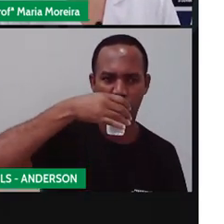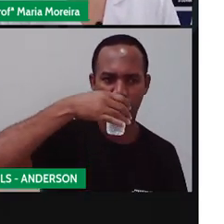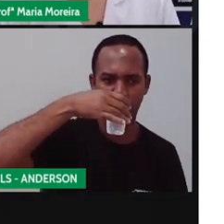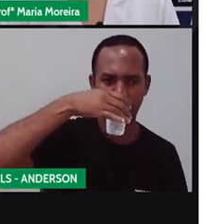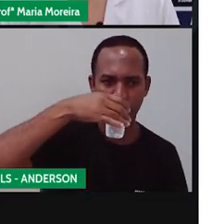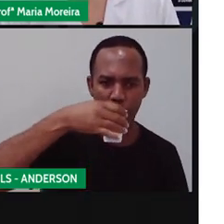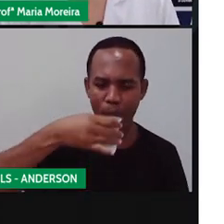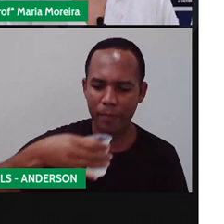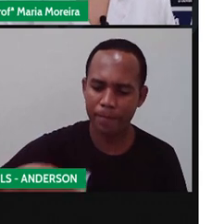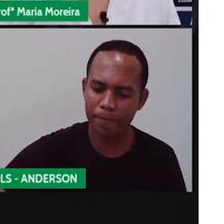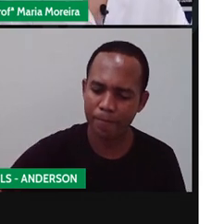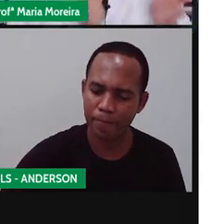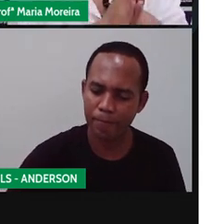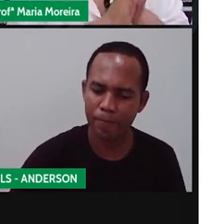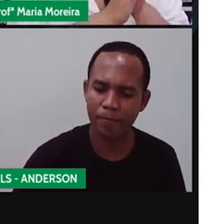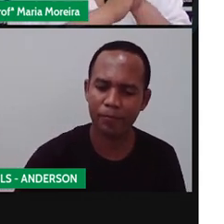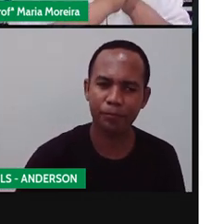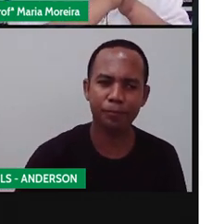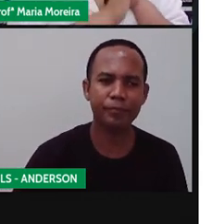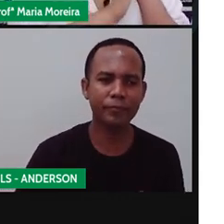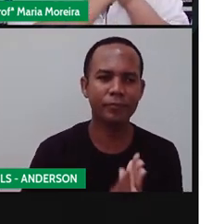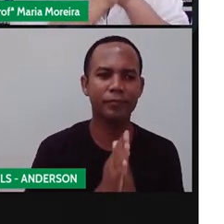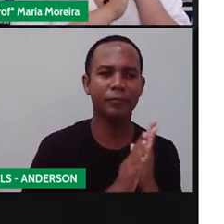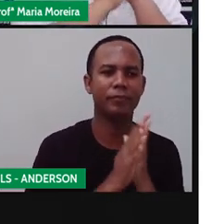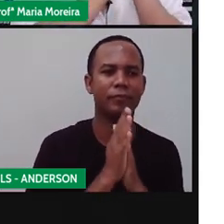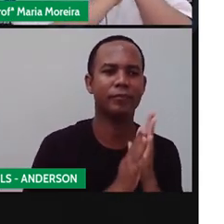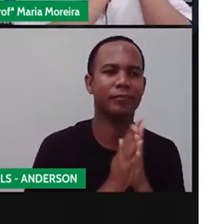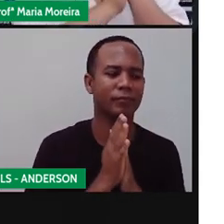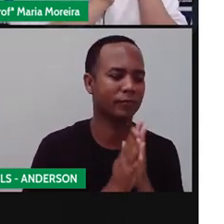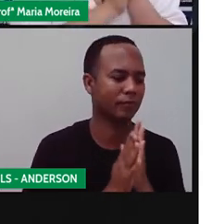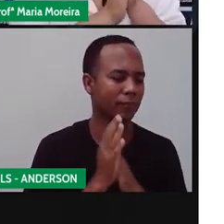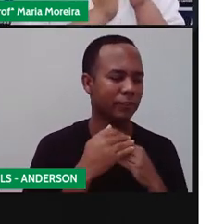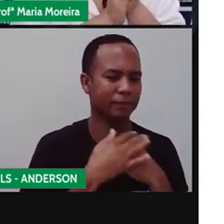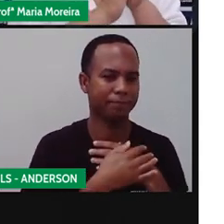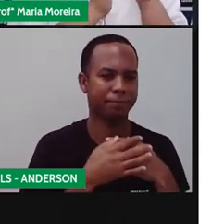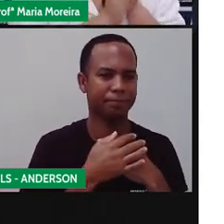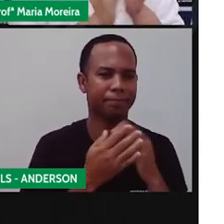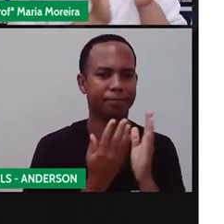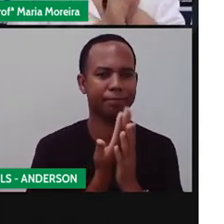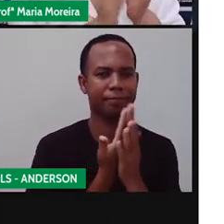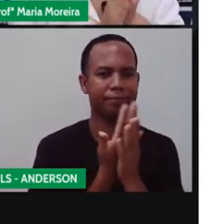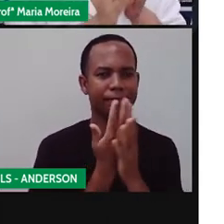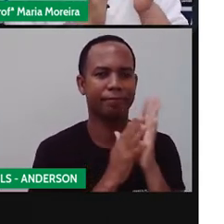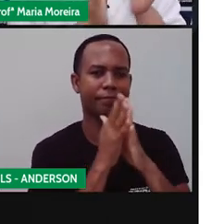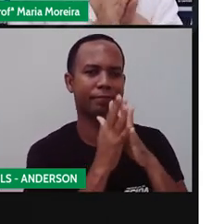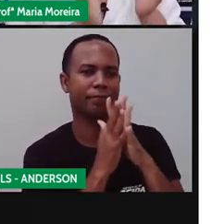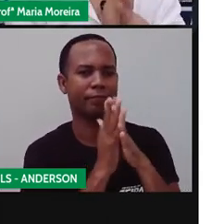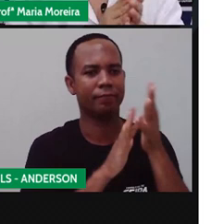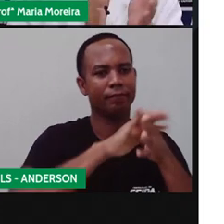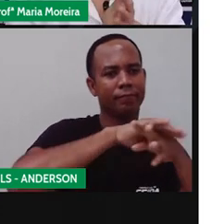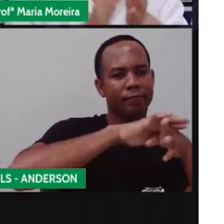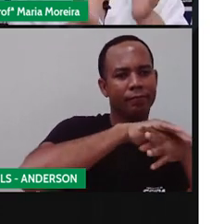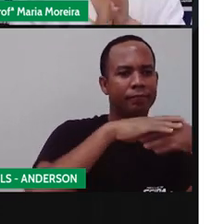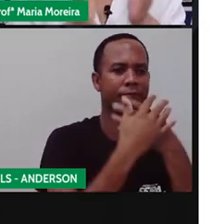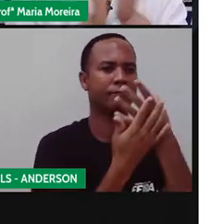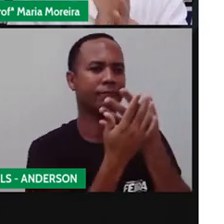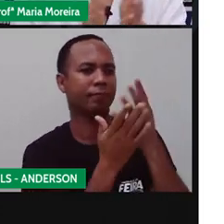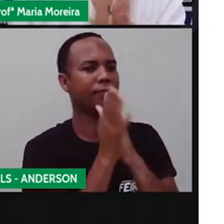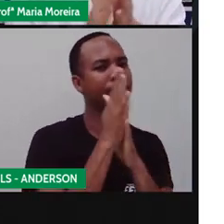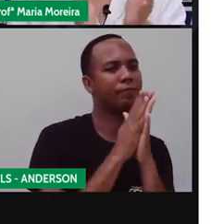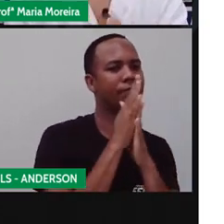né? Lavem o quê? Lava uma mão, lava outra, lava uma mão,